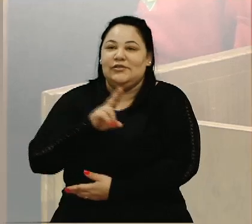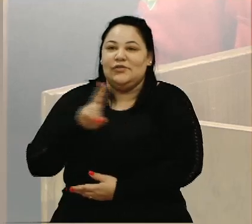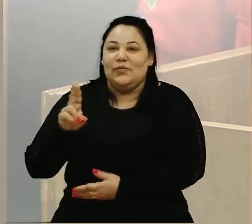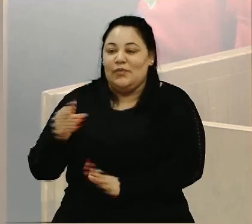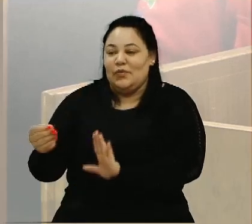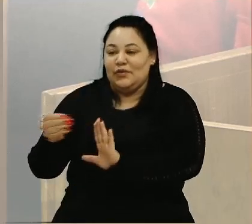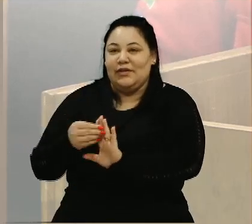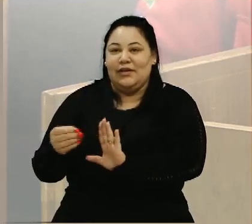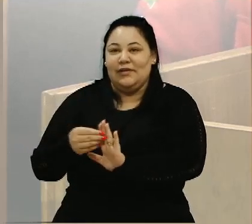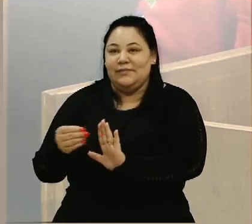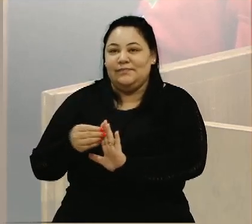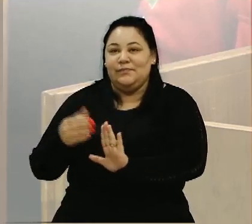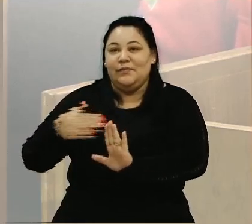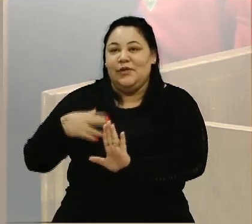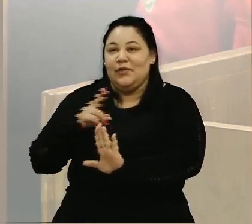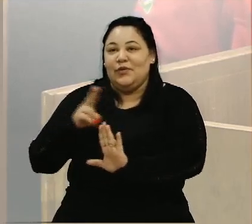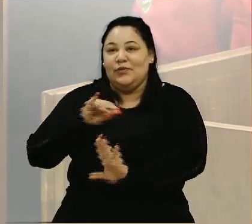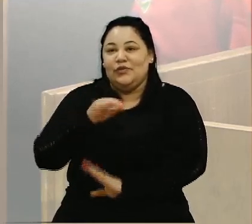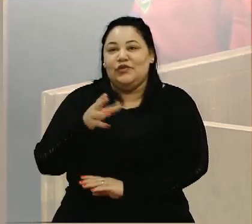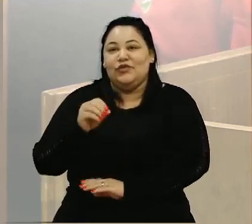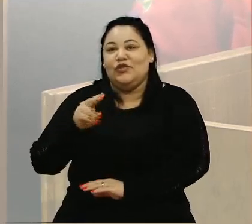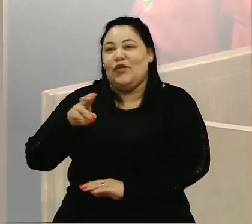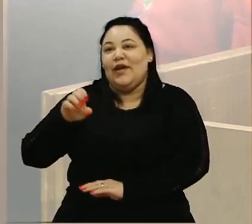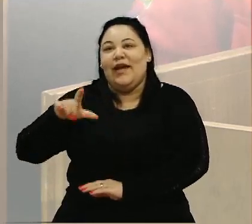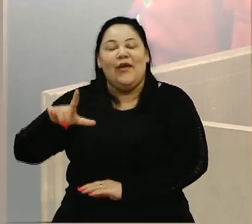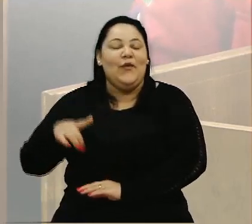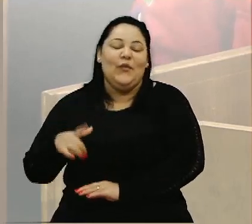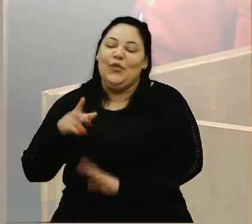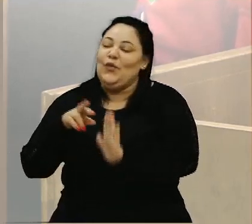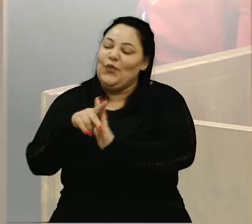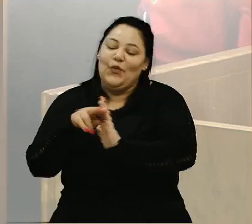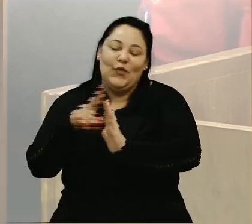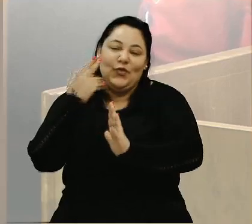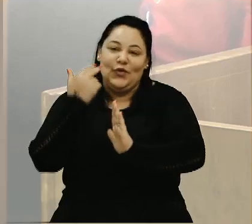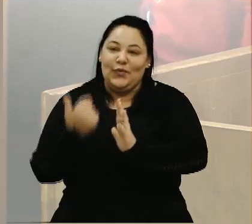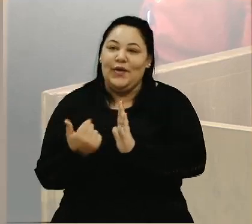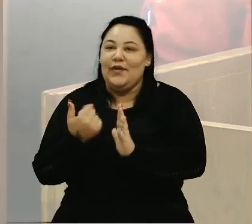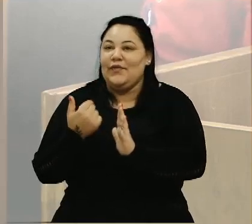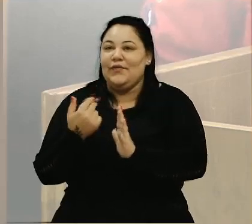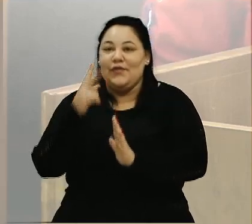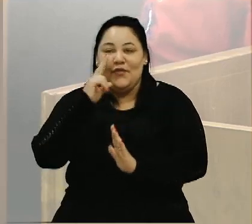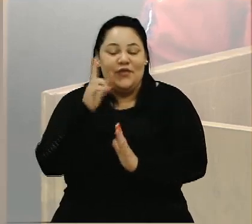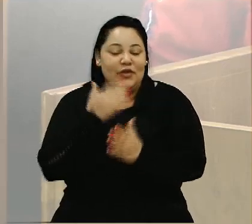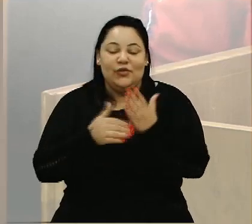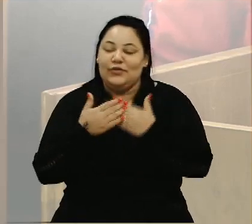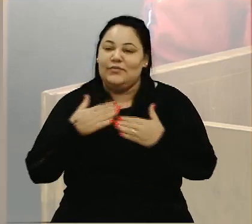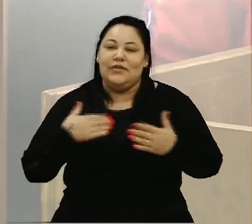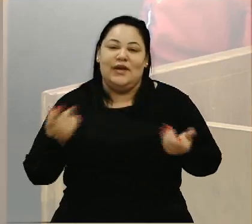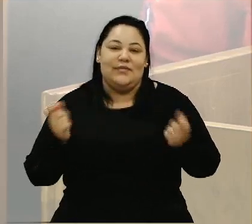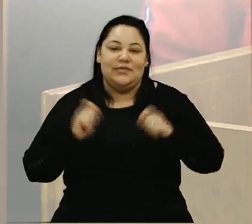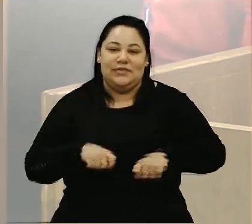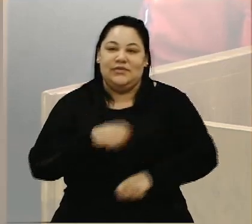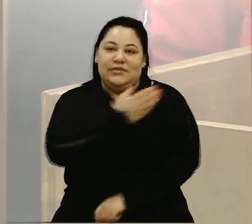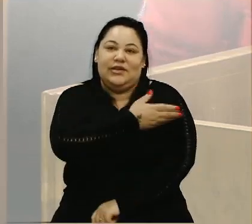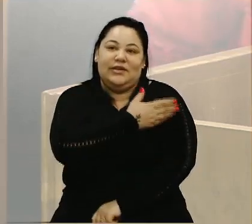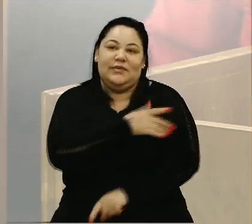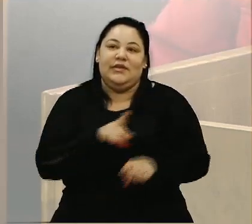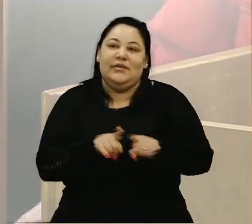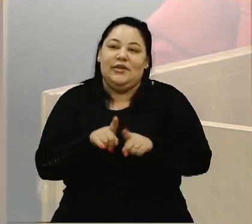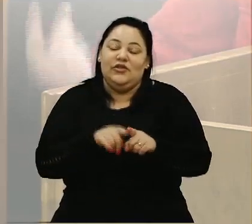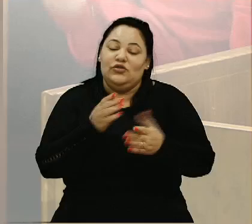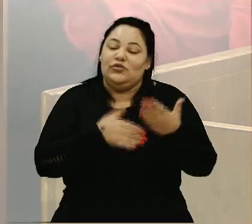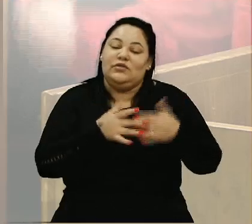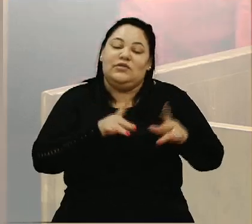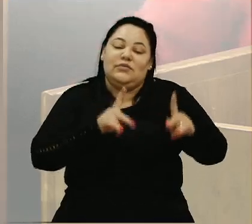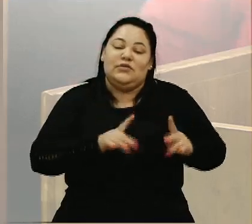comum no Google, Joel Trone de Oliveira, vão ver todas as minhas capacitações, enfim, e de outros mais do grupo